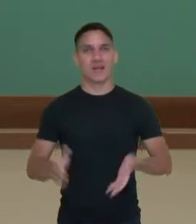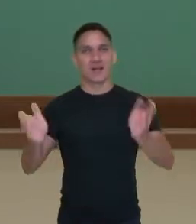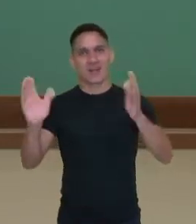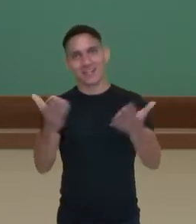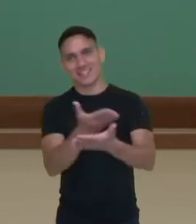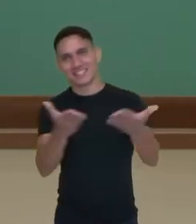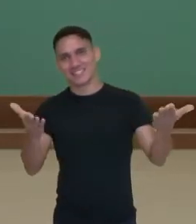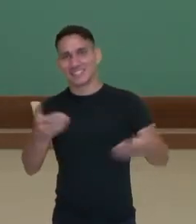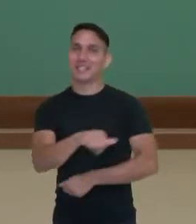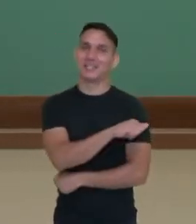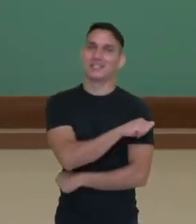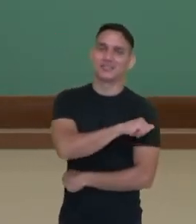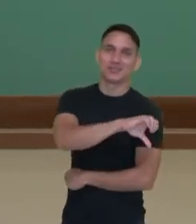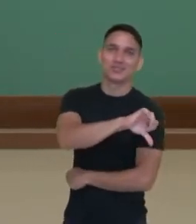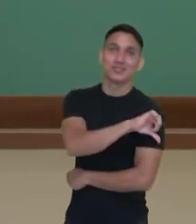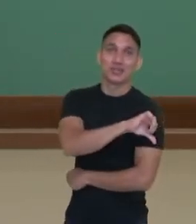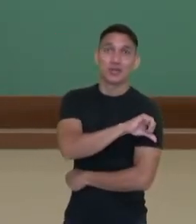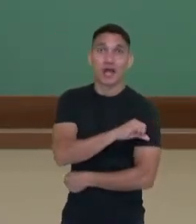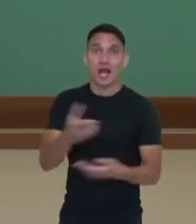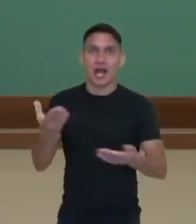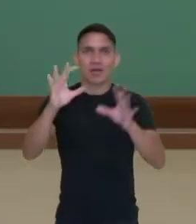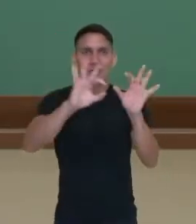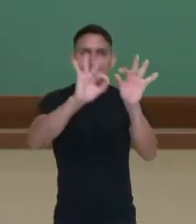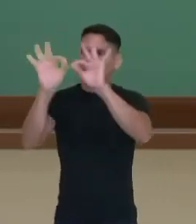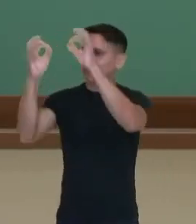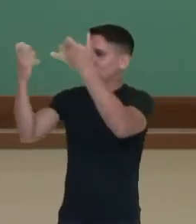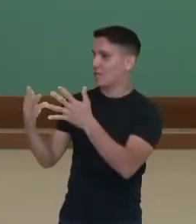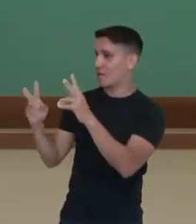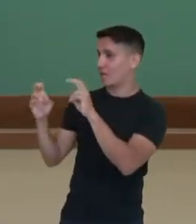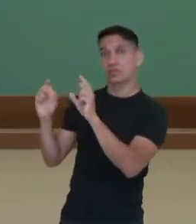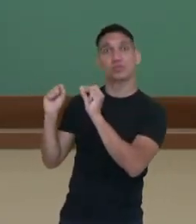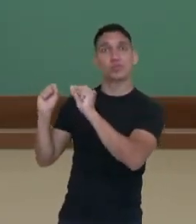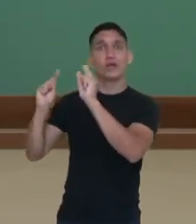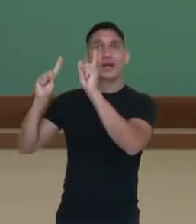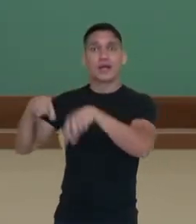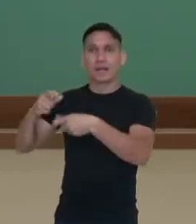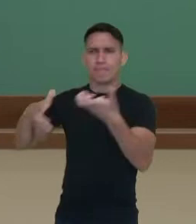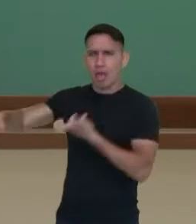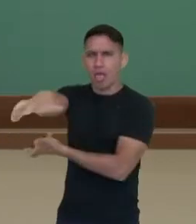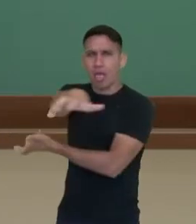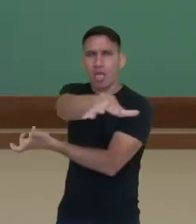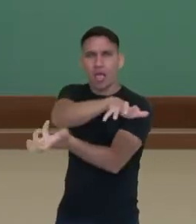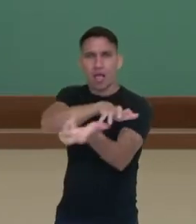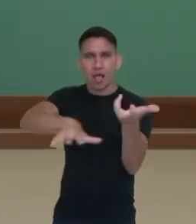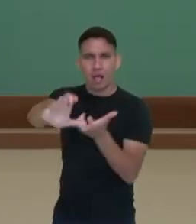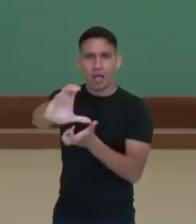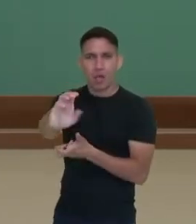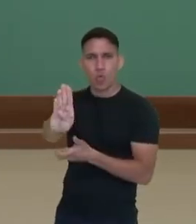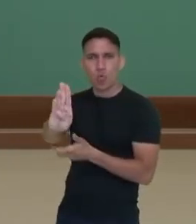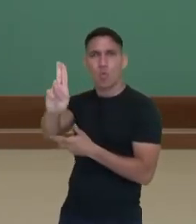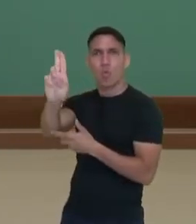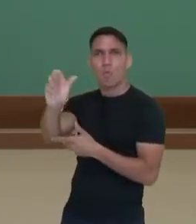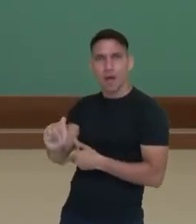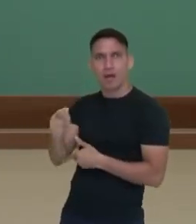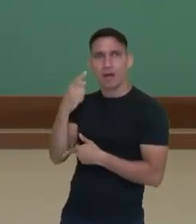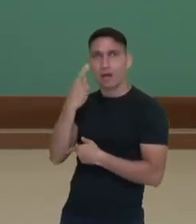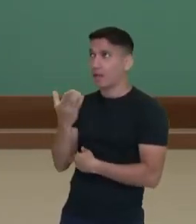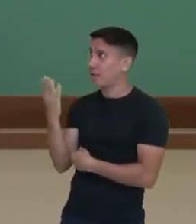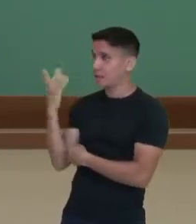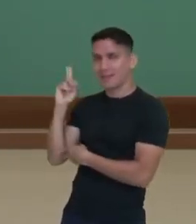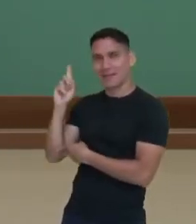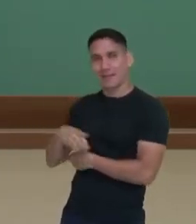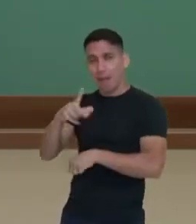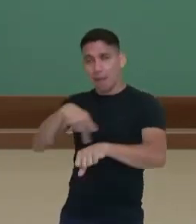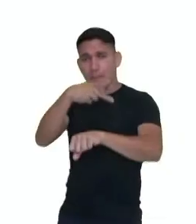Olá, estudantes do nono ano! Neste vídeo vamos falar sobre a Revolução Cubana. Cuba, um país